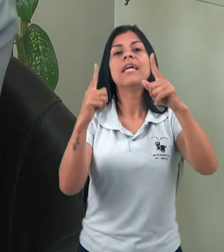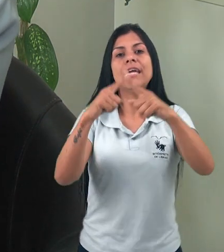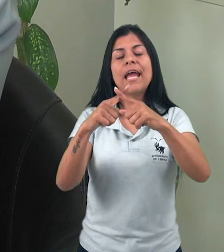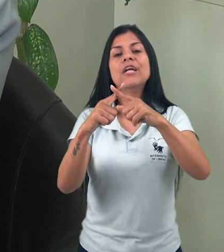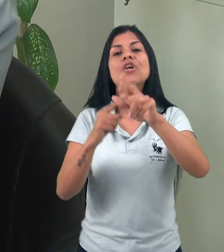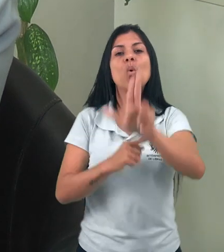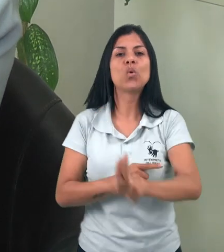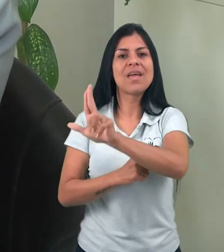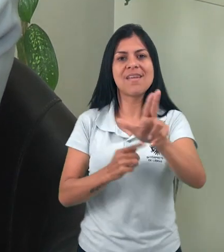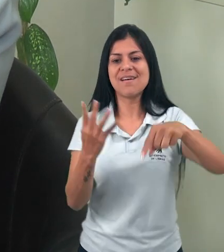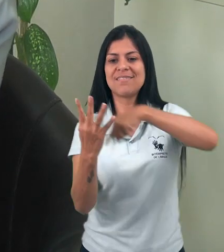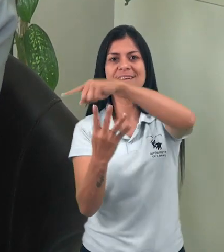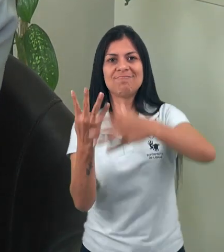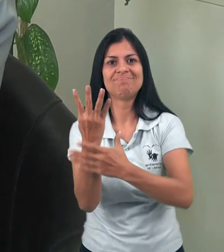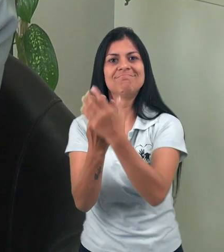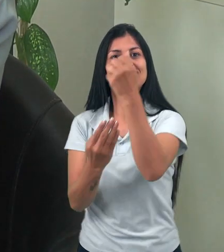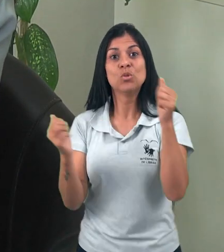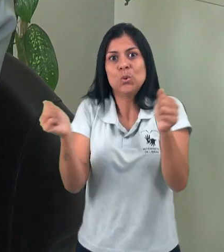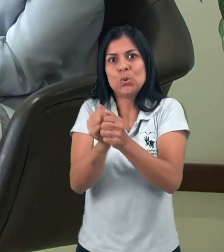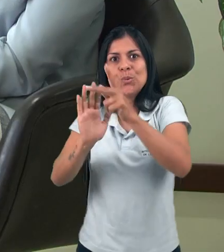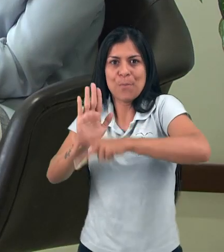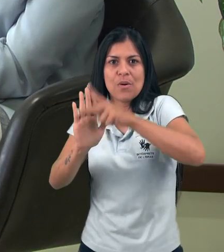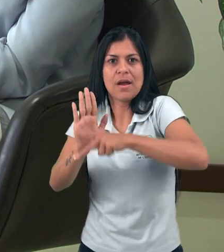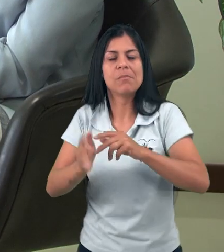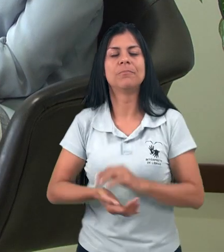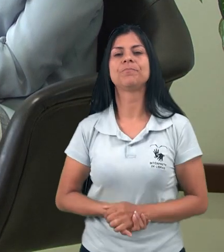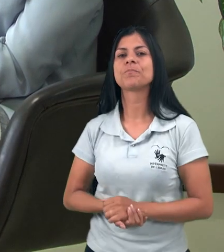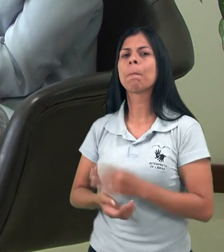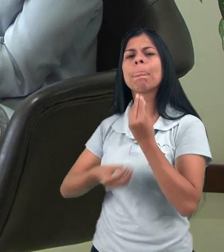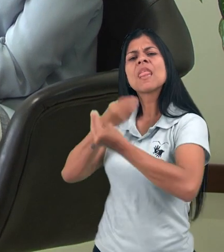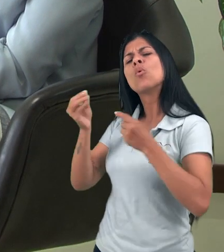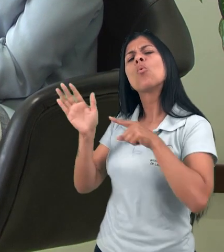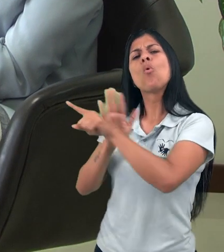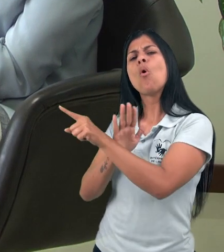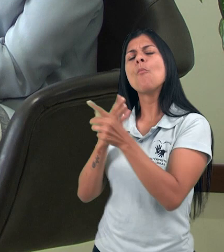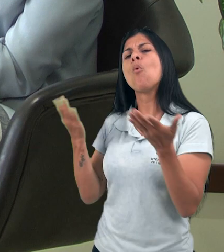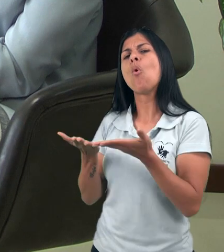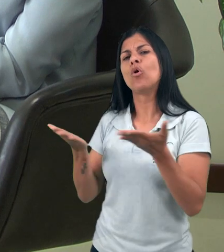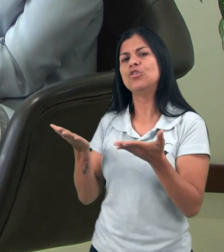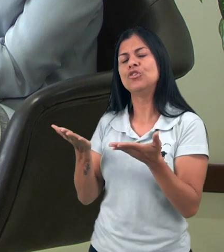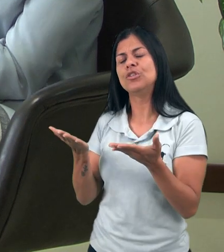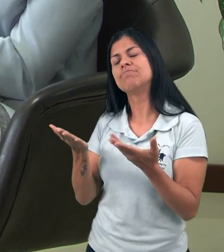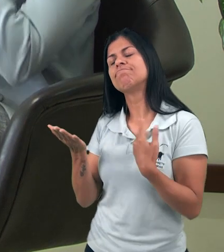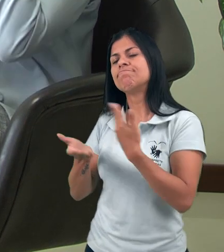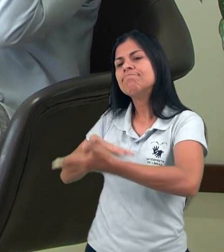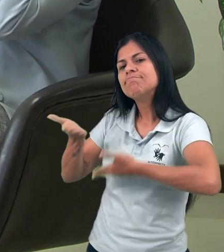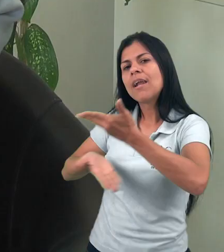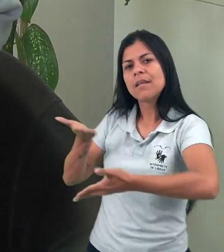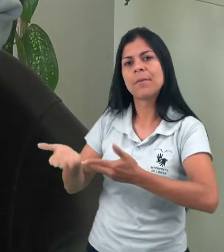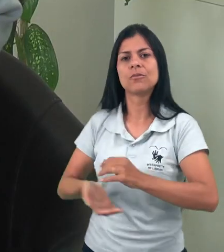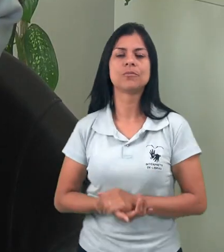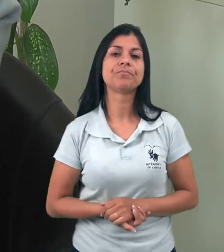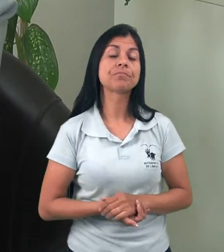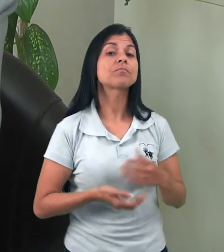Então, cada um dos partícipes tem a sua função. E como é que é feito esse atendimento em loco? Então,